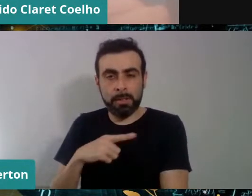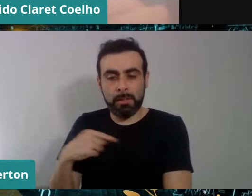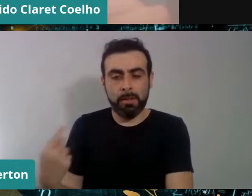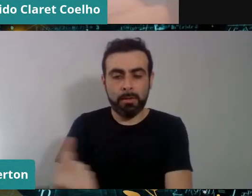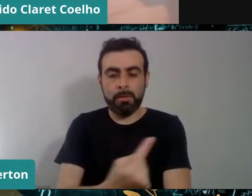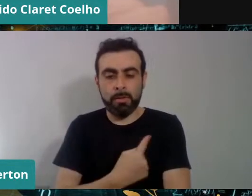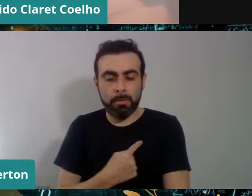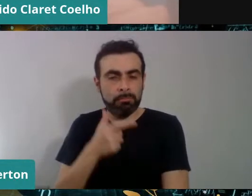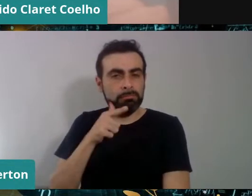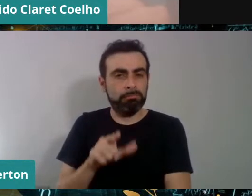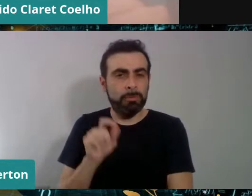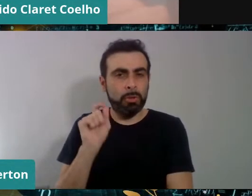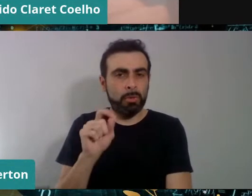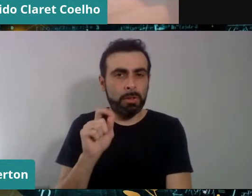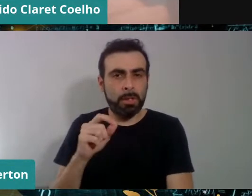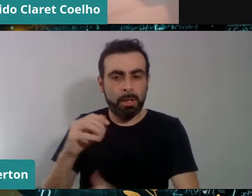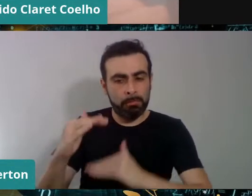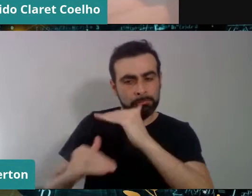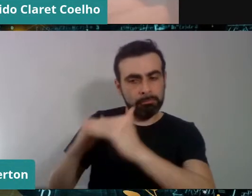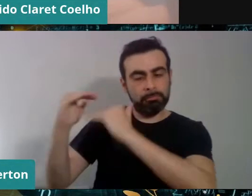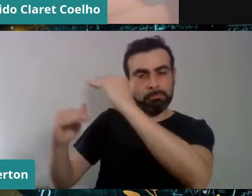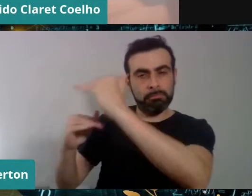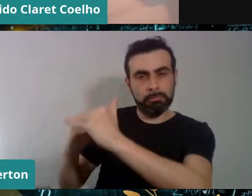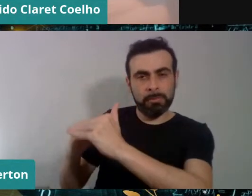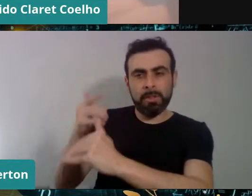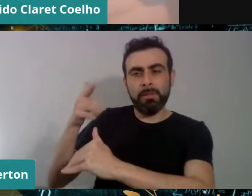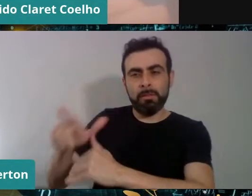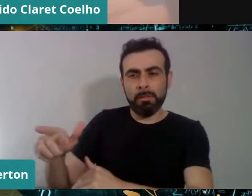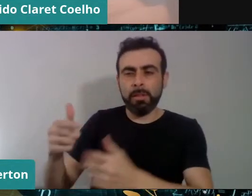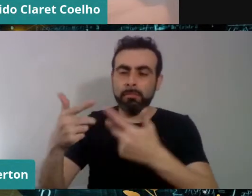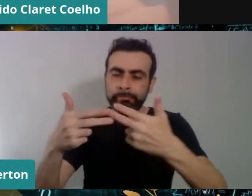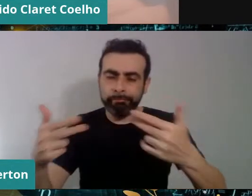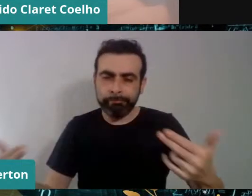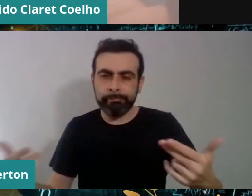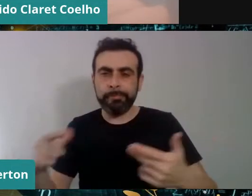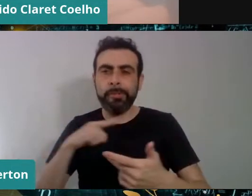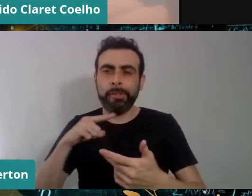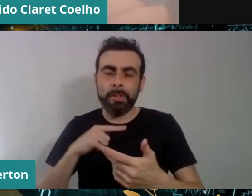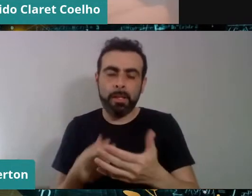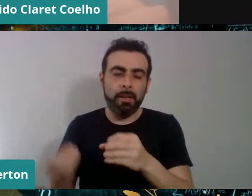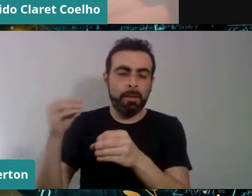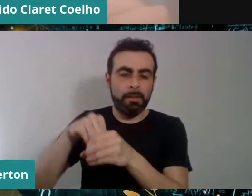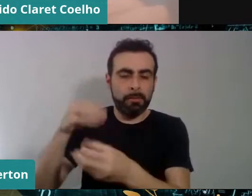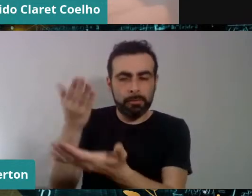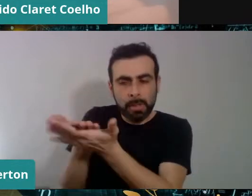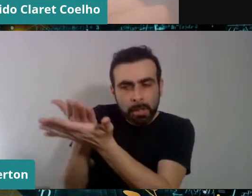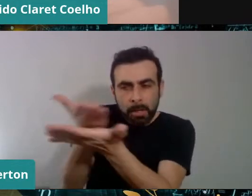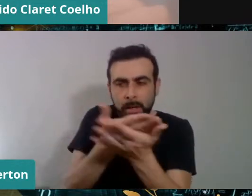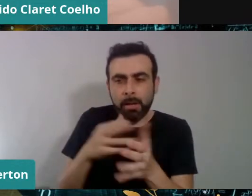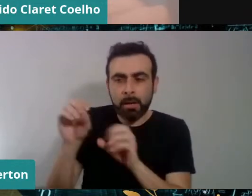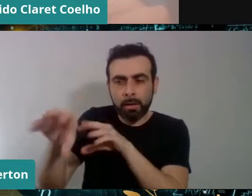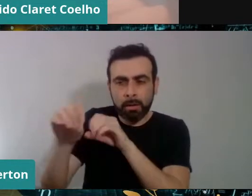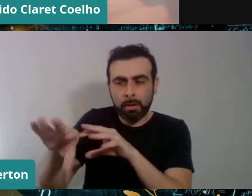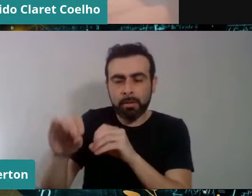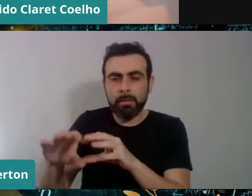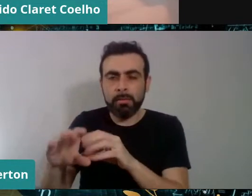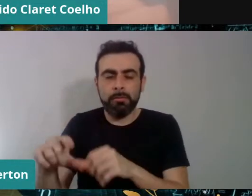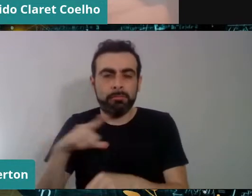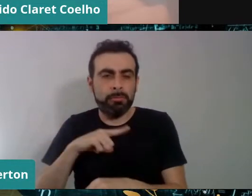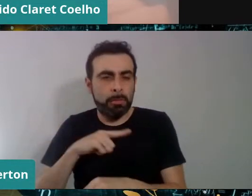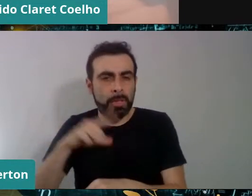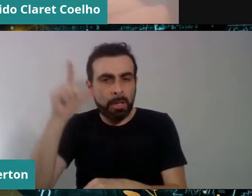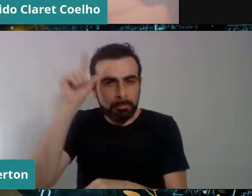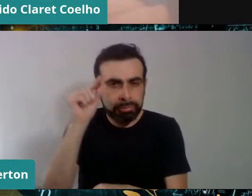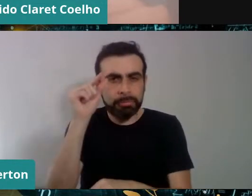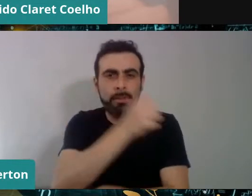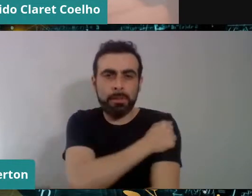a gente no desenvolvimento das coisas, né, do modo de das aulas, procurar diminuir a dificuldade do aluno, principalmente eu